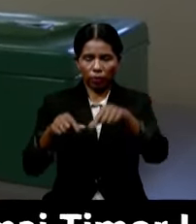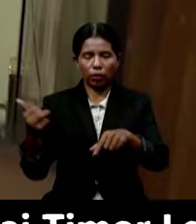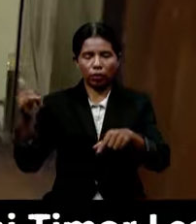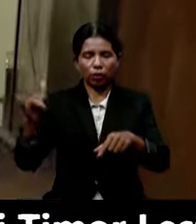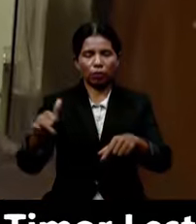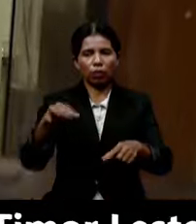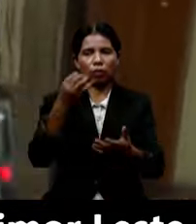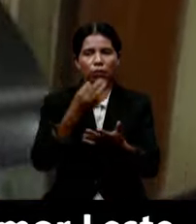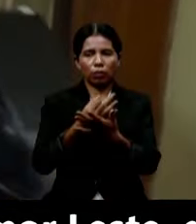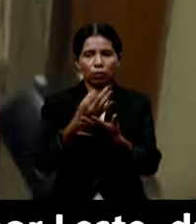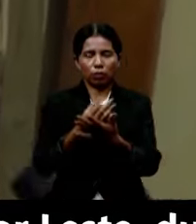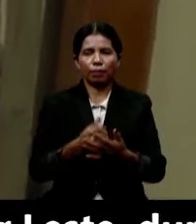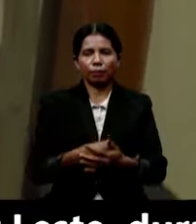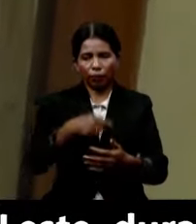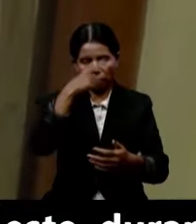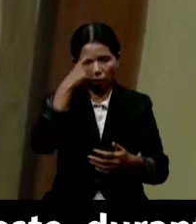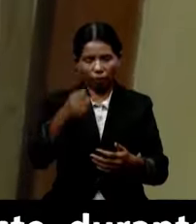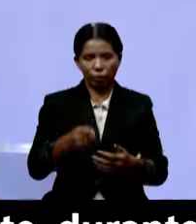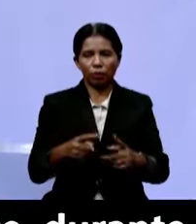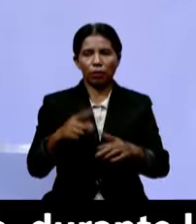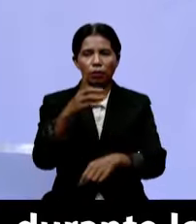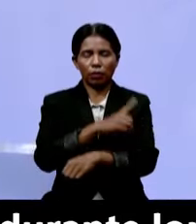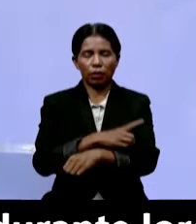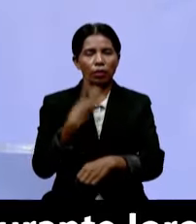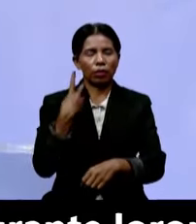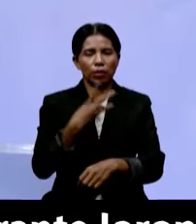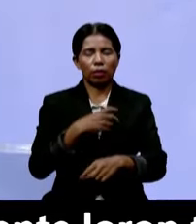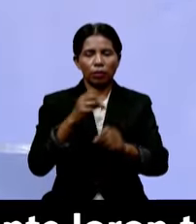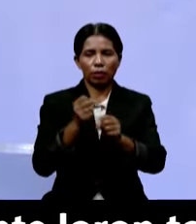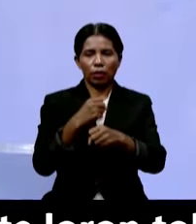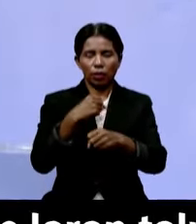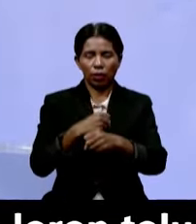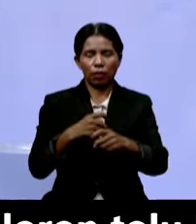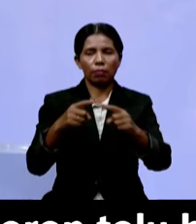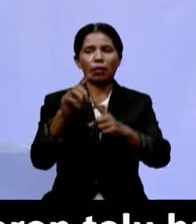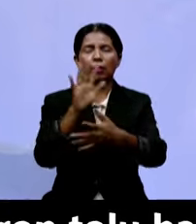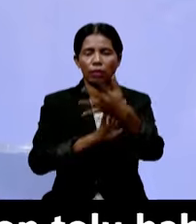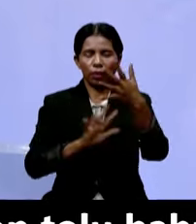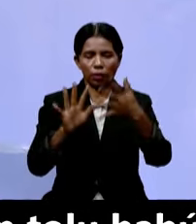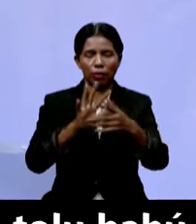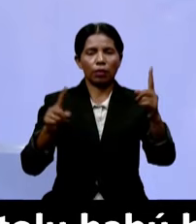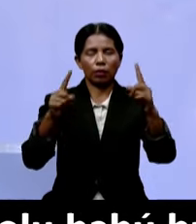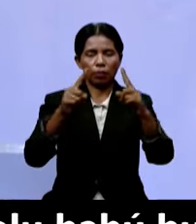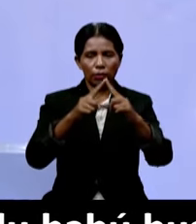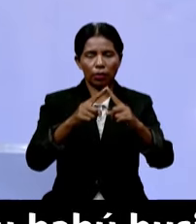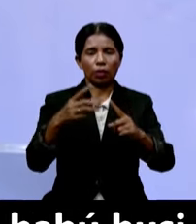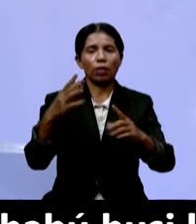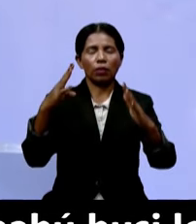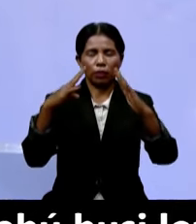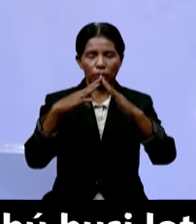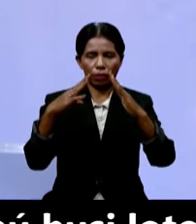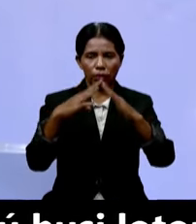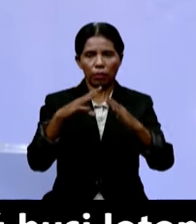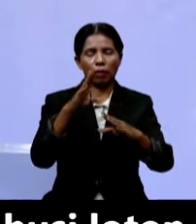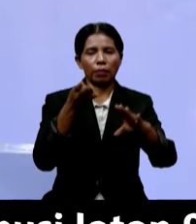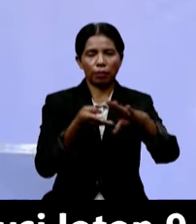mãe. Tamane maka ohin ita consegue realizar duni ba inauguração ba itania palcão ka unidade